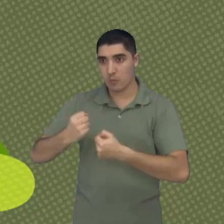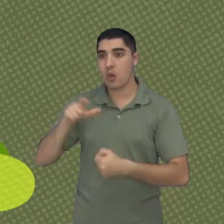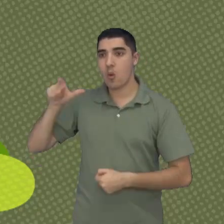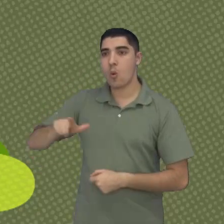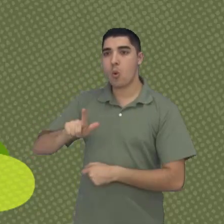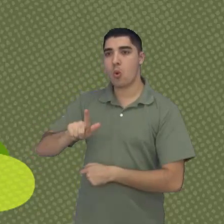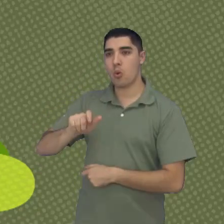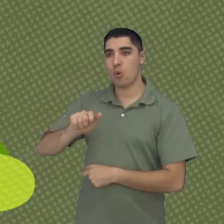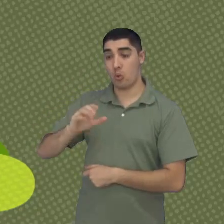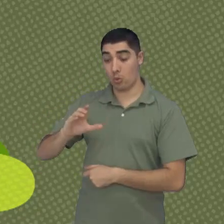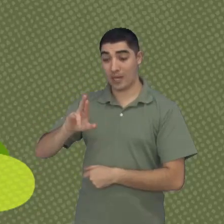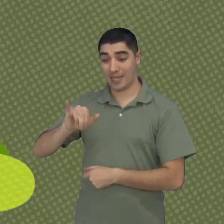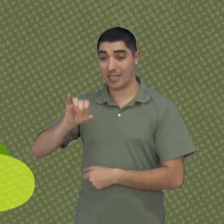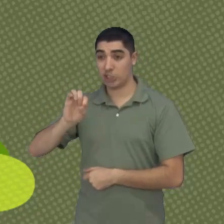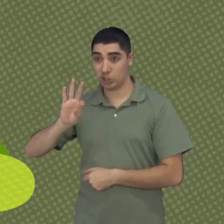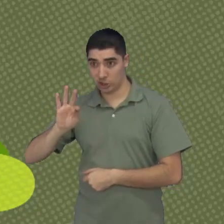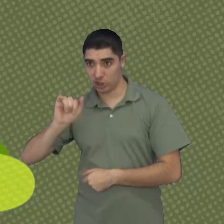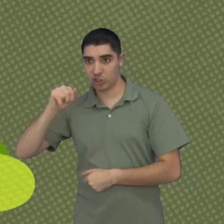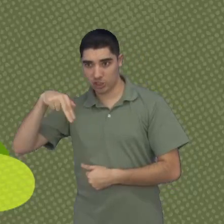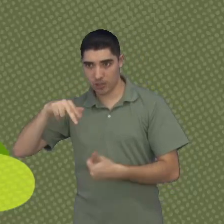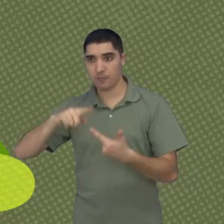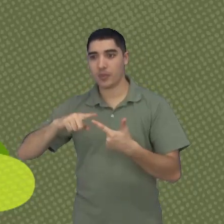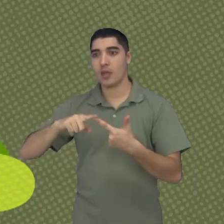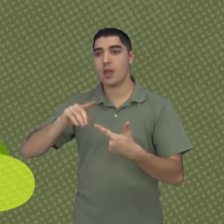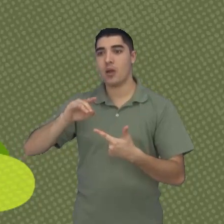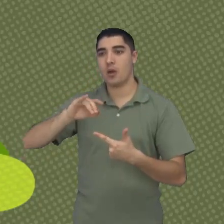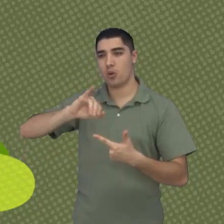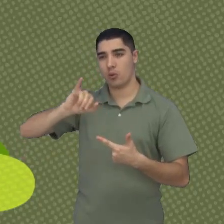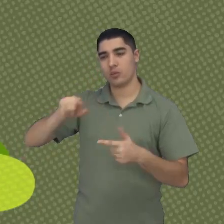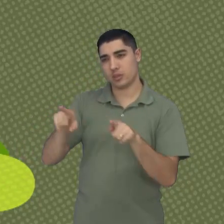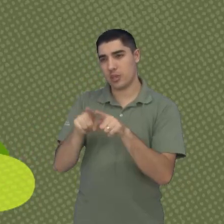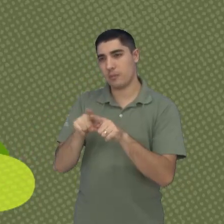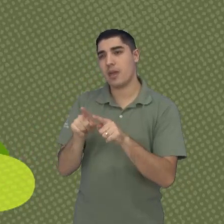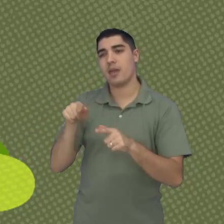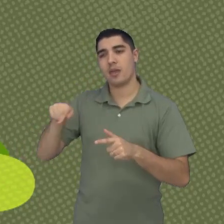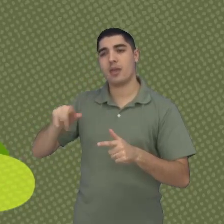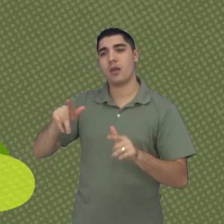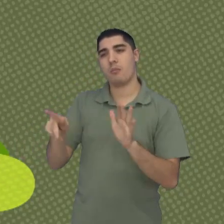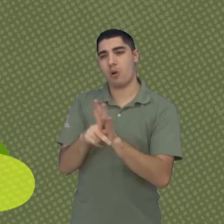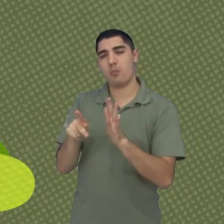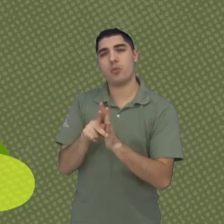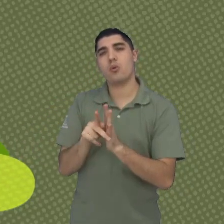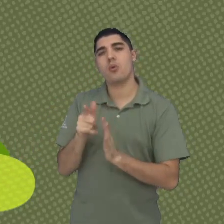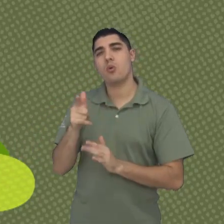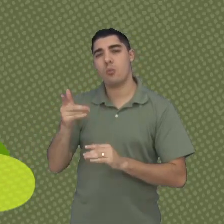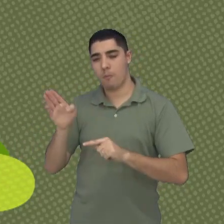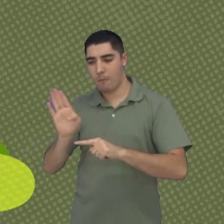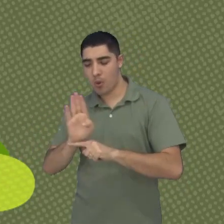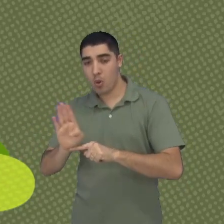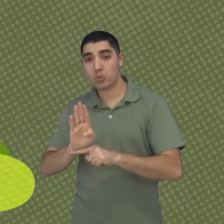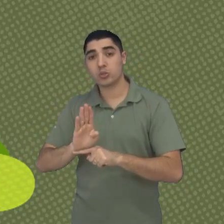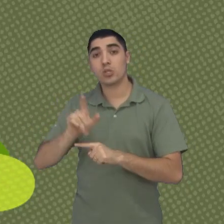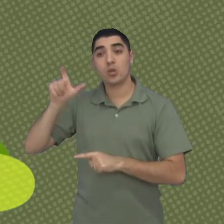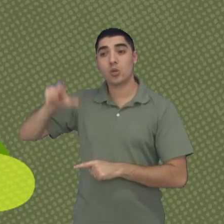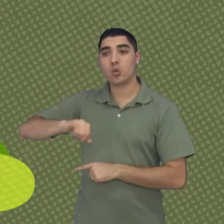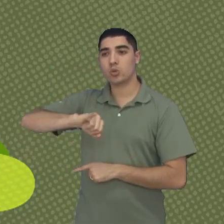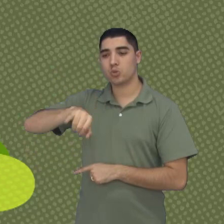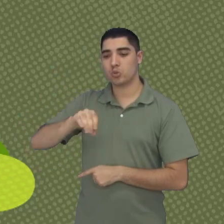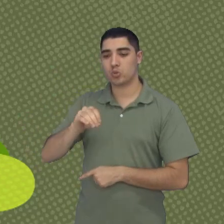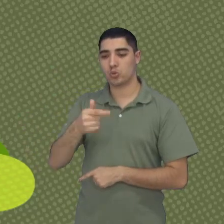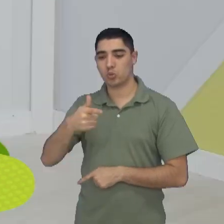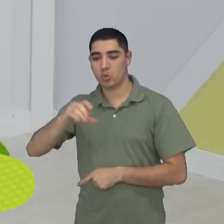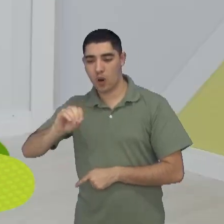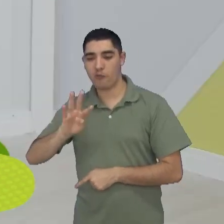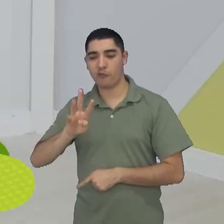da classe T37. E ainda no atletismo, o bronze veio com o João Vitor Teixeira no lançamento